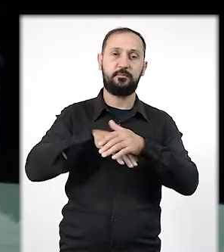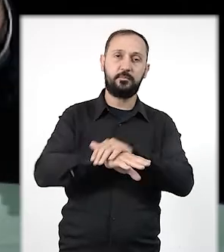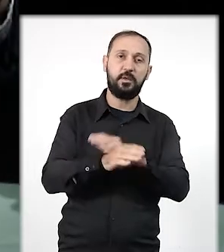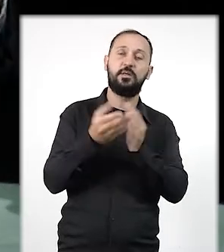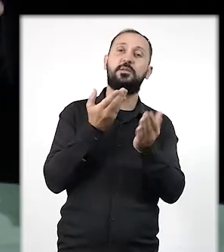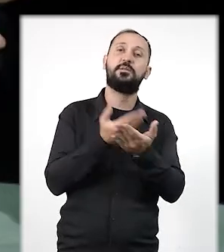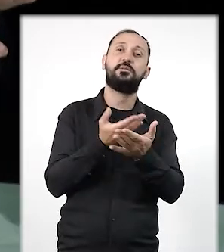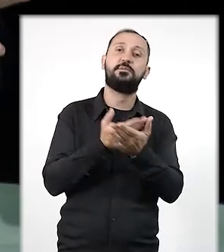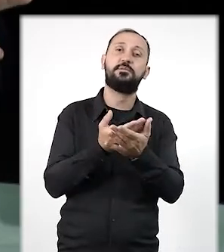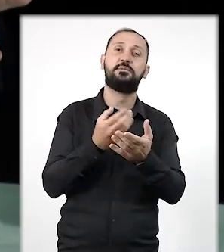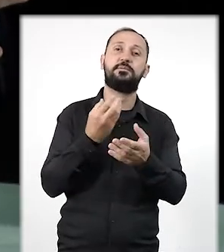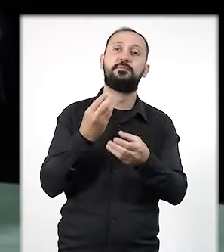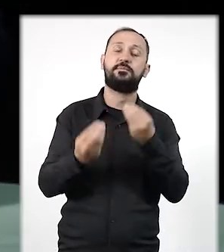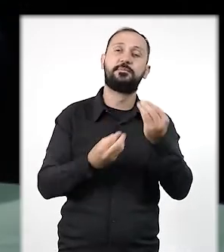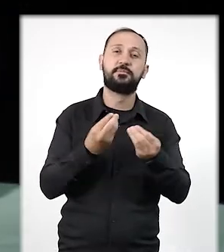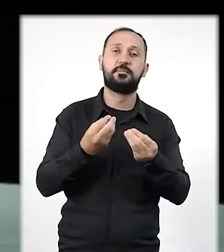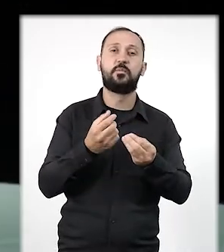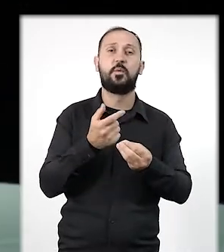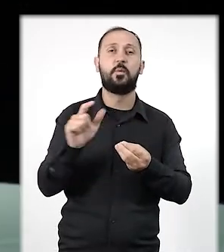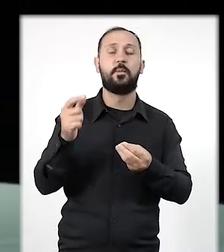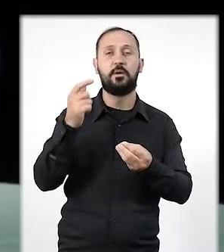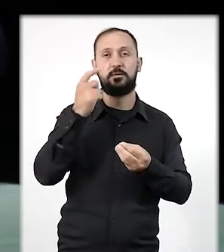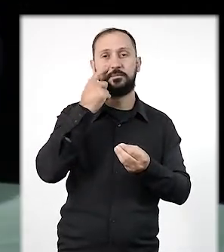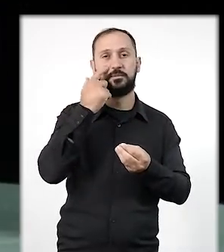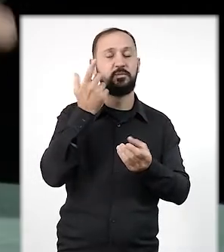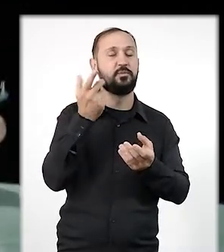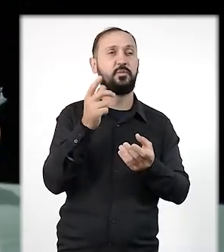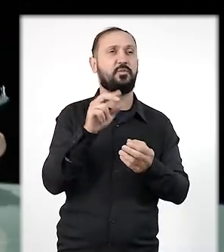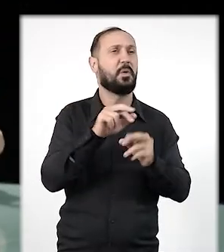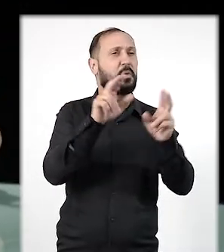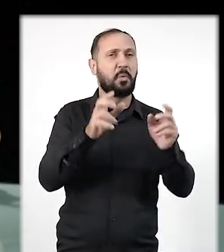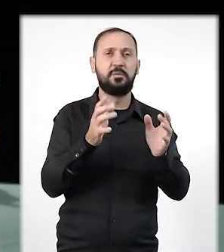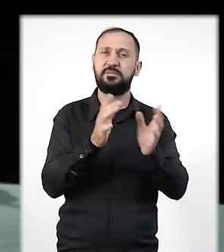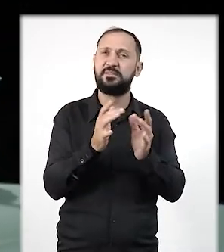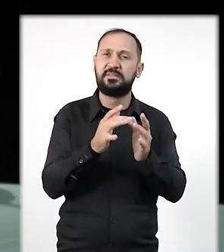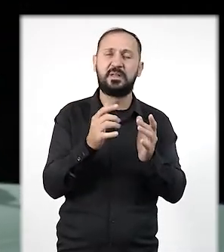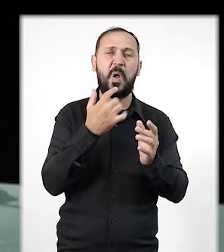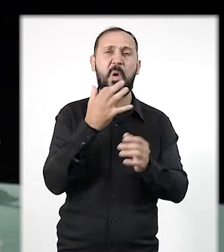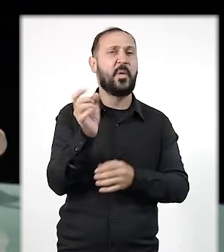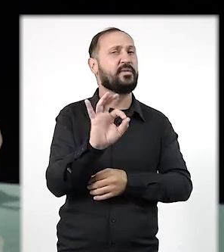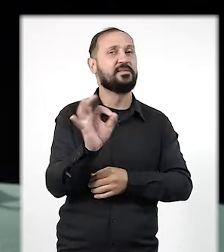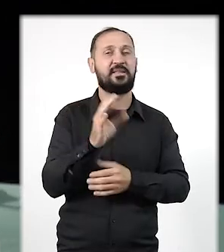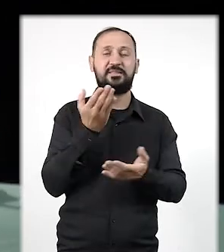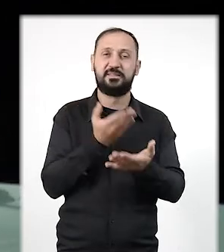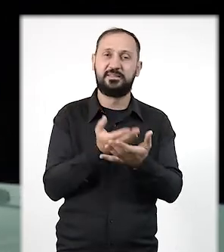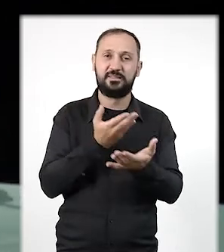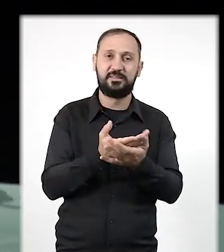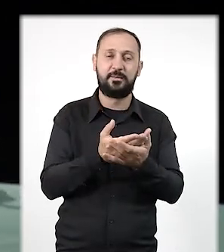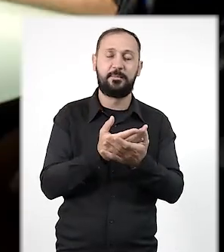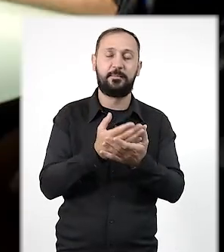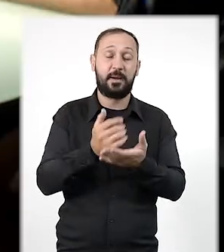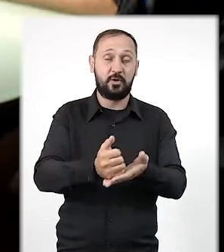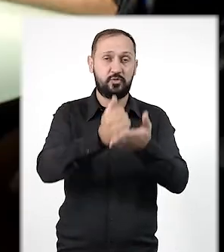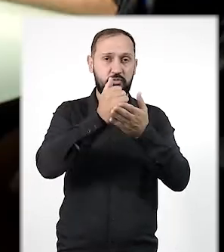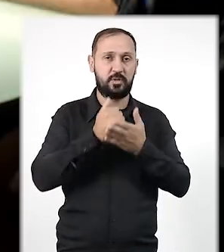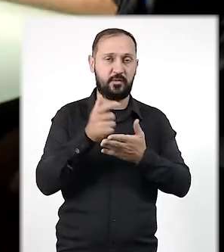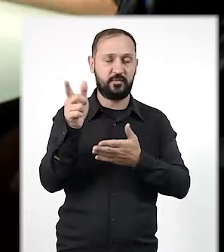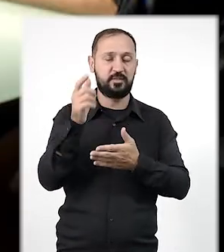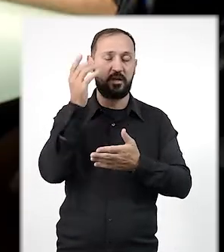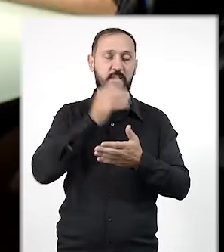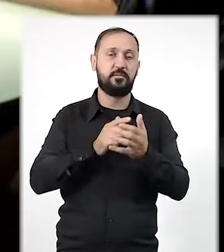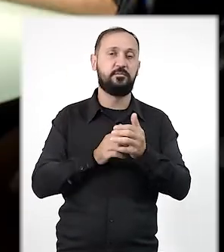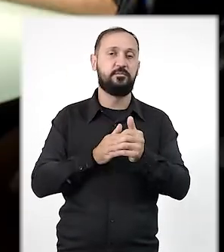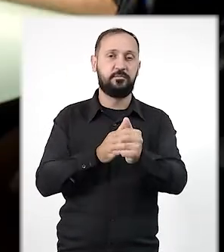adaptar, você teve que estudar uma coisa, algum material que você nunca teve contato, alguma matéria que você nunca tinha sequer estudado para poder